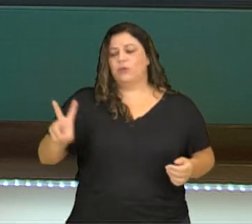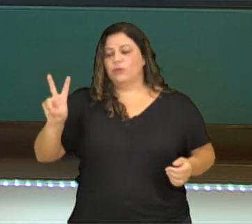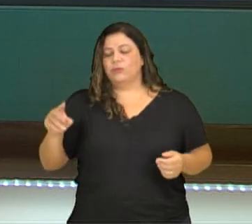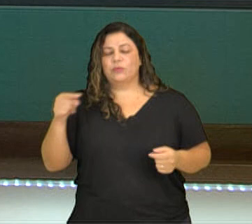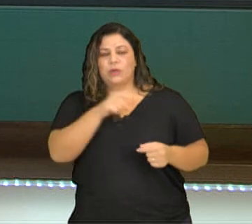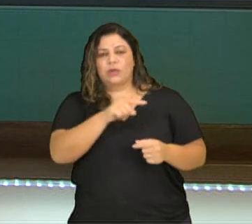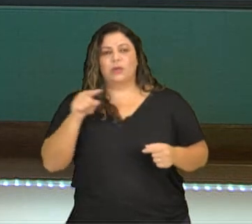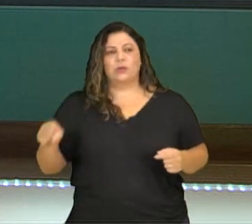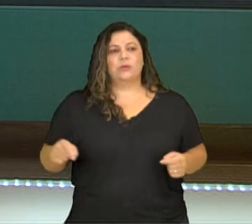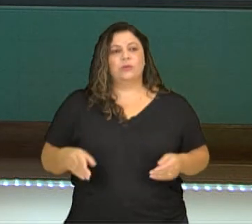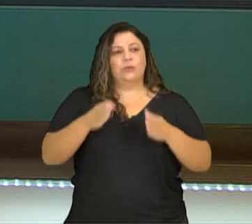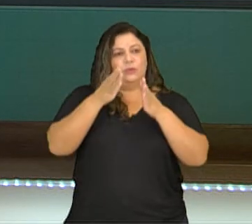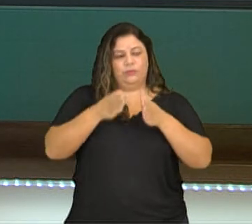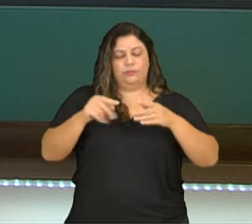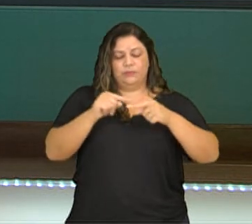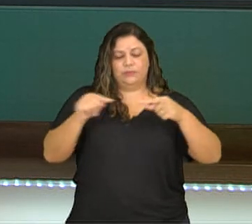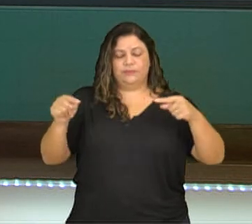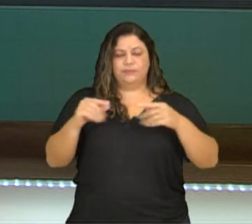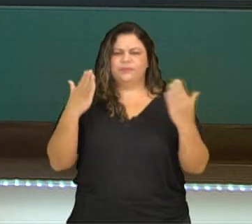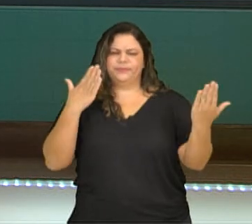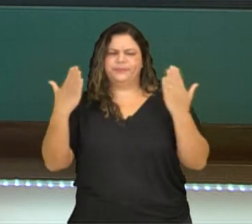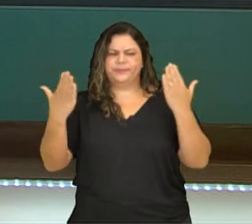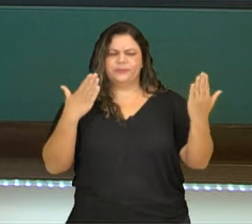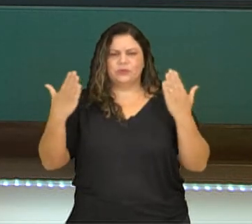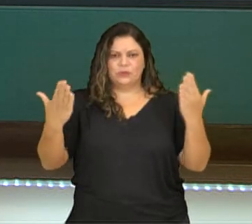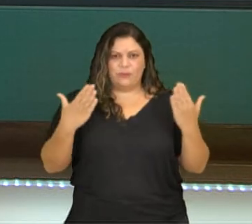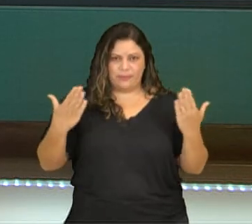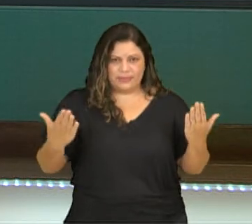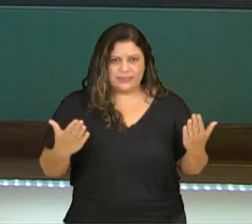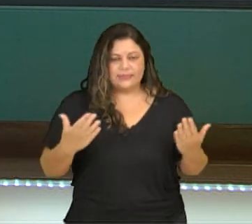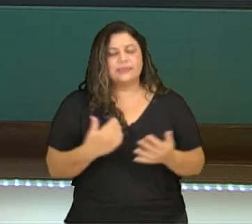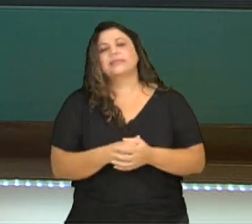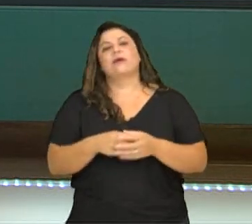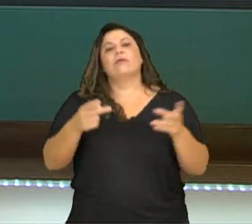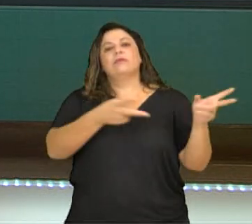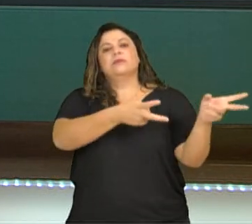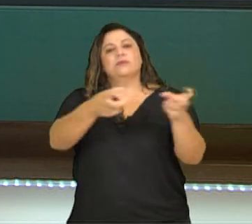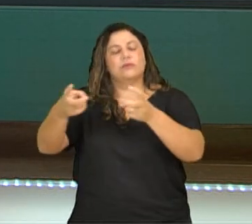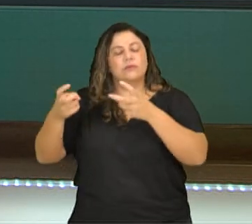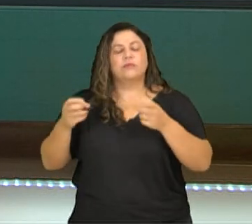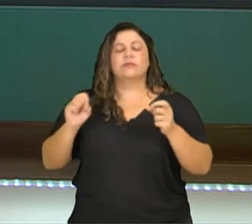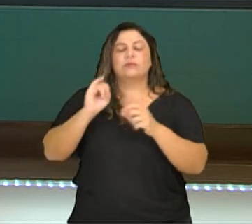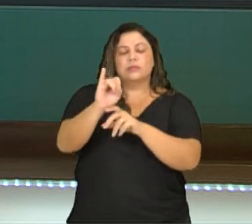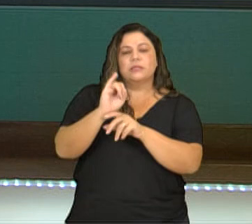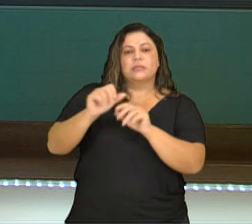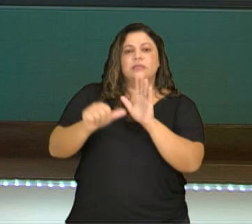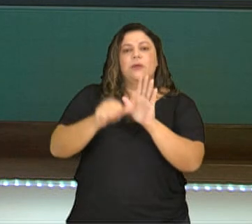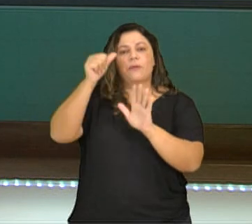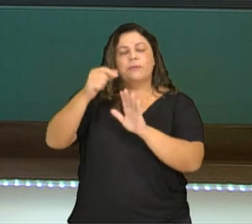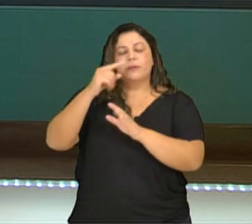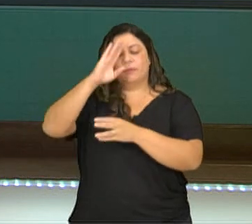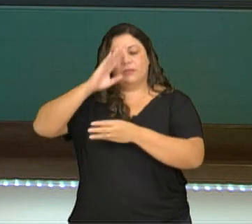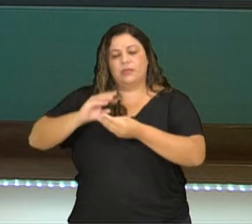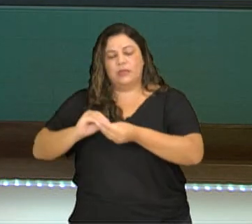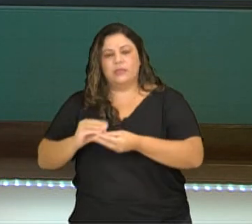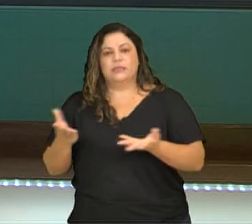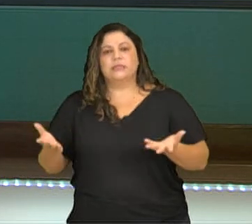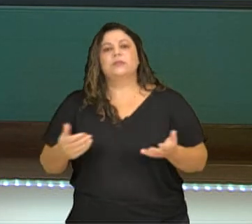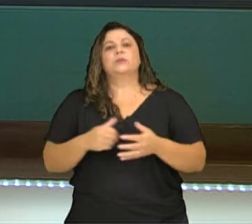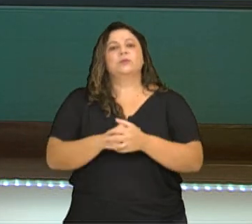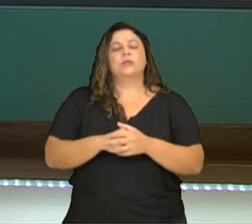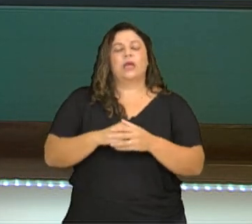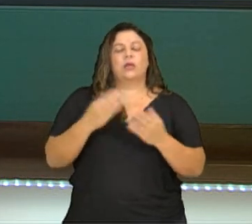no meio vocês vão fazer uma comparação. Vocês vão verificar se esse primeiro resultado, com relação